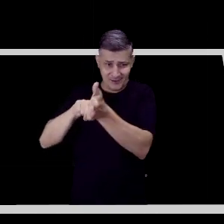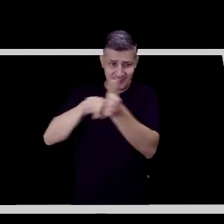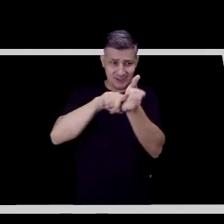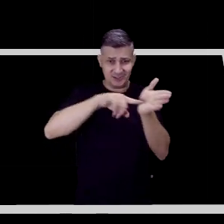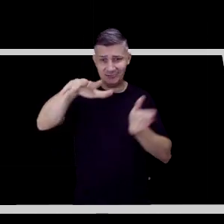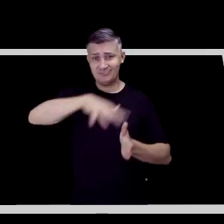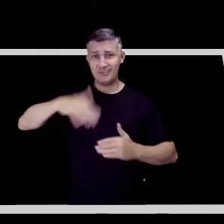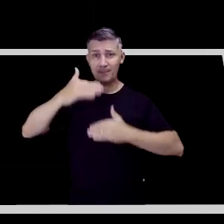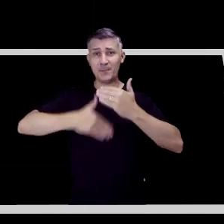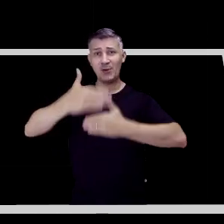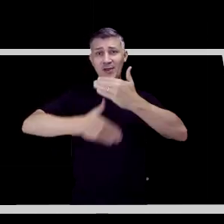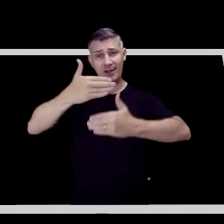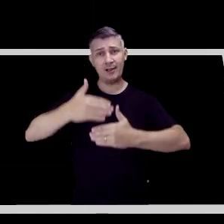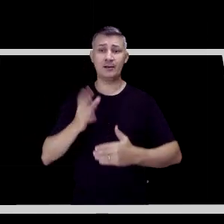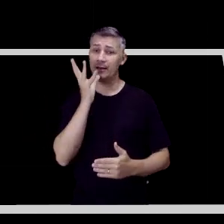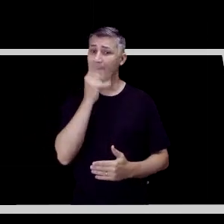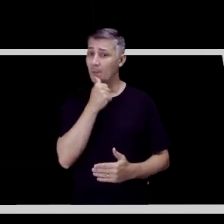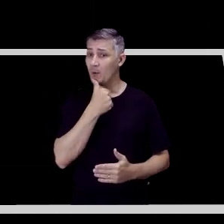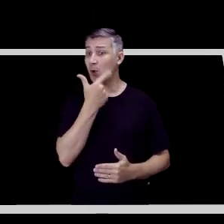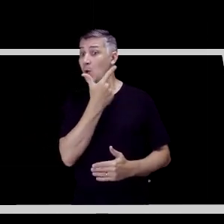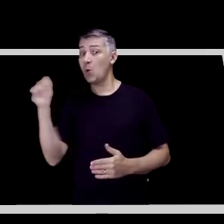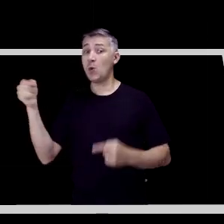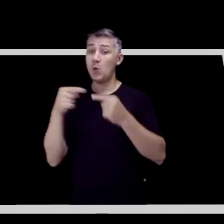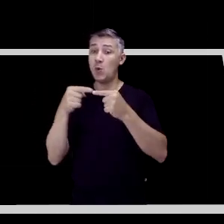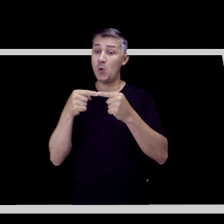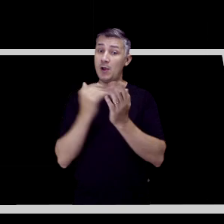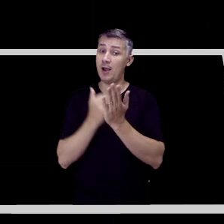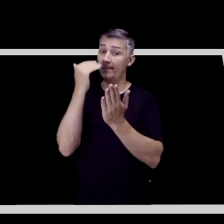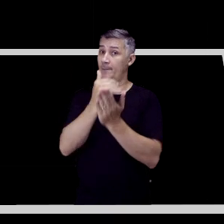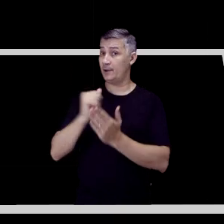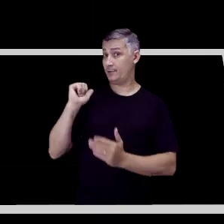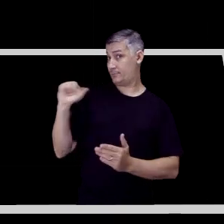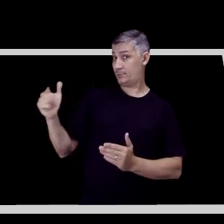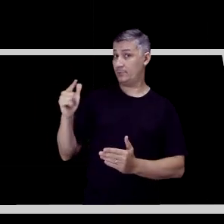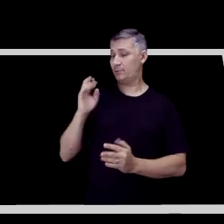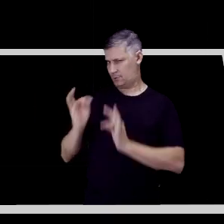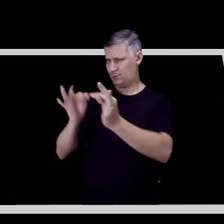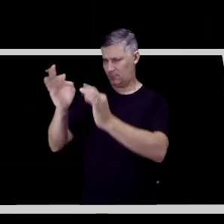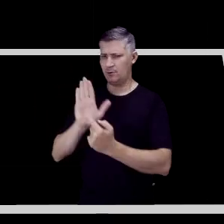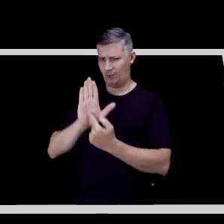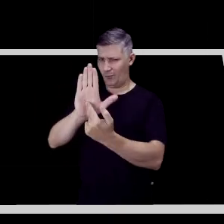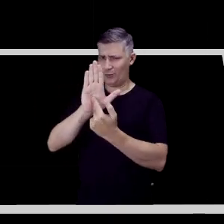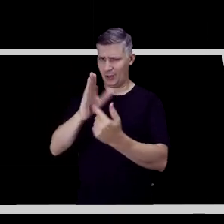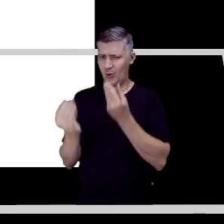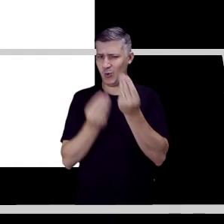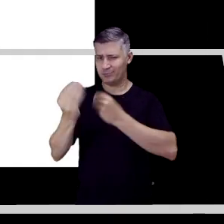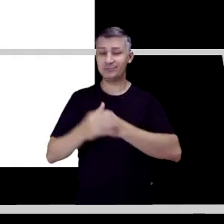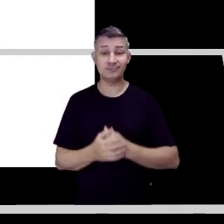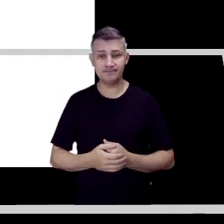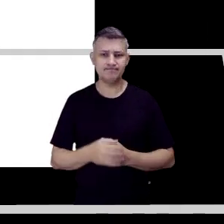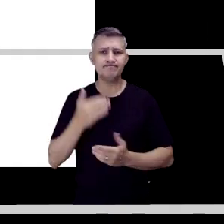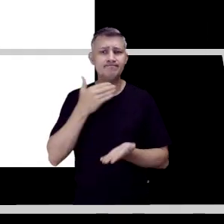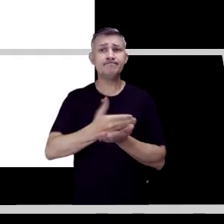uma investigação e de um processo que leva em conta outras coisas além da tecnologia, tá? Mas eu vou mostrar um pouquinho mais sobre esse assunto